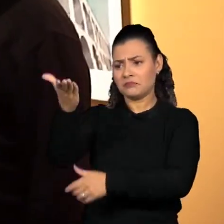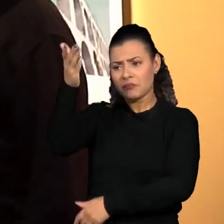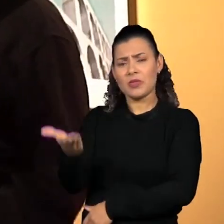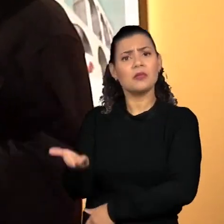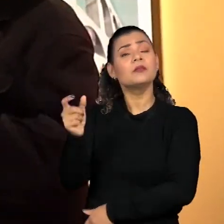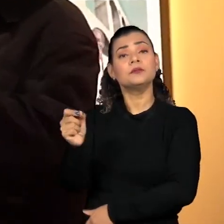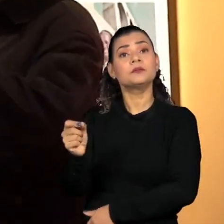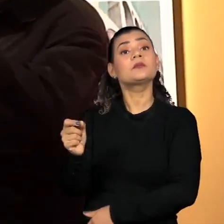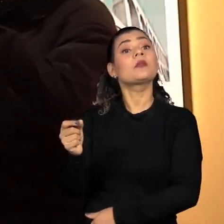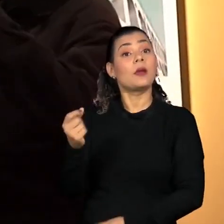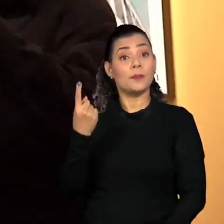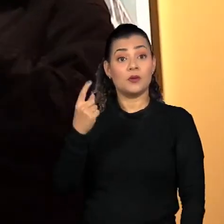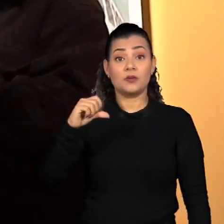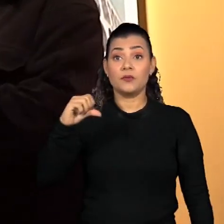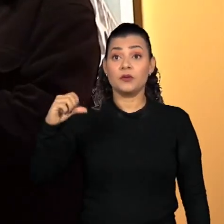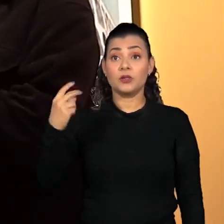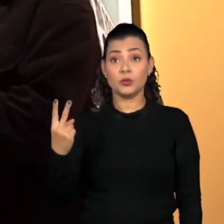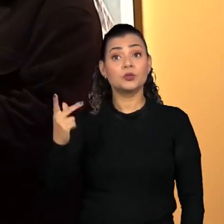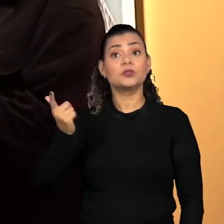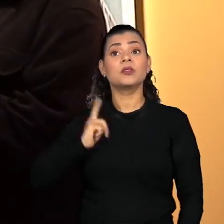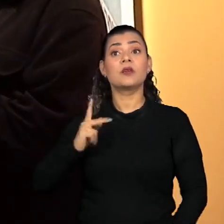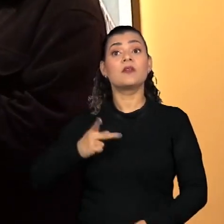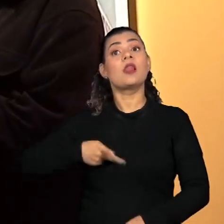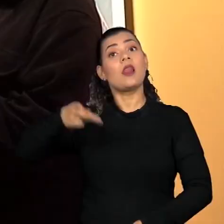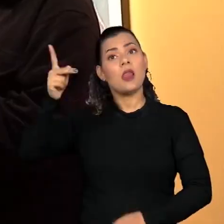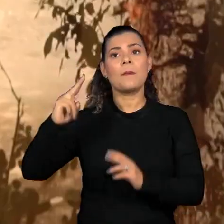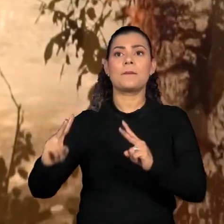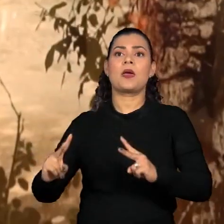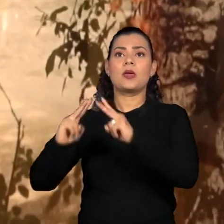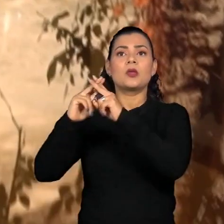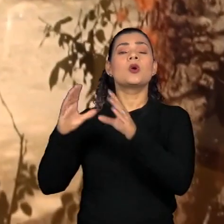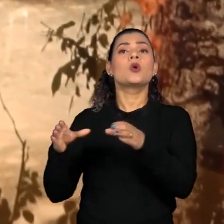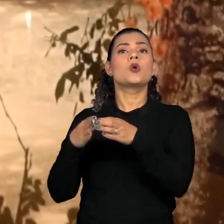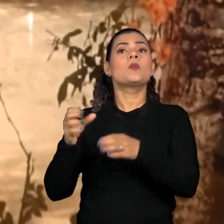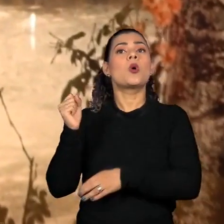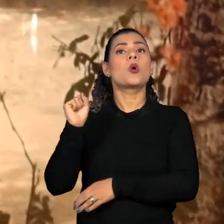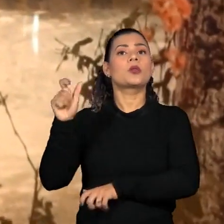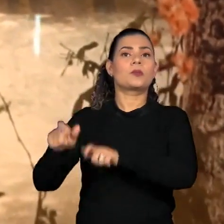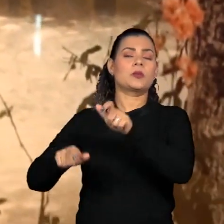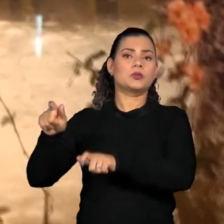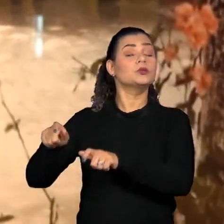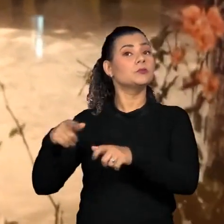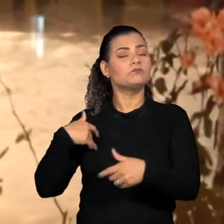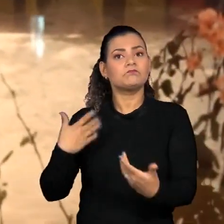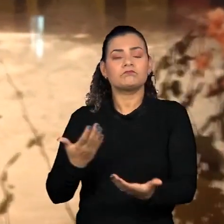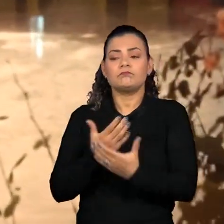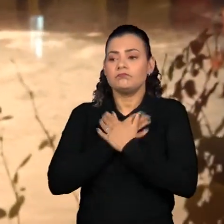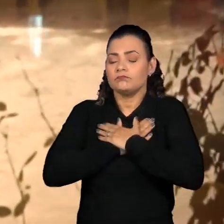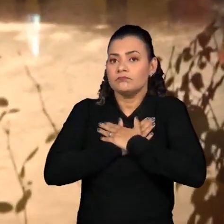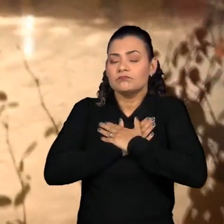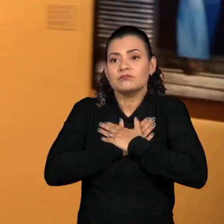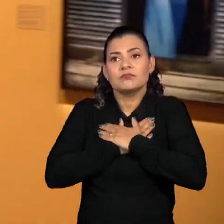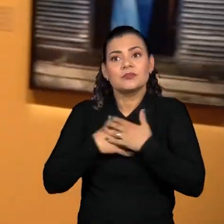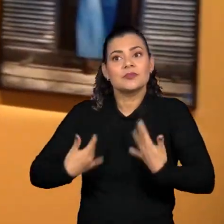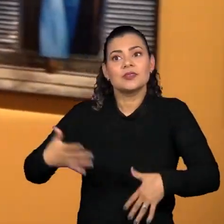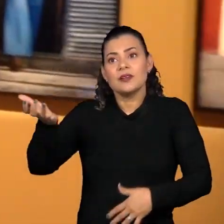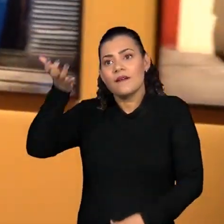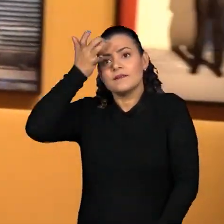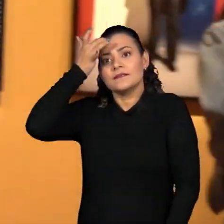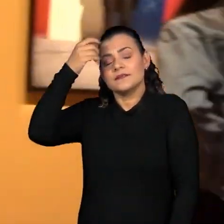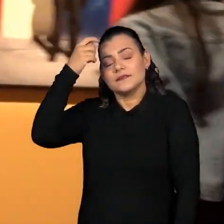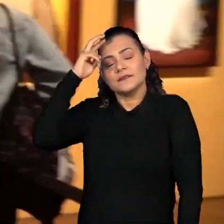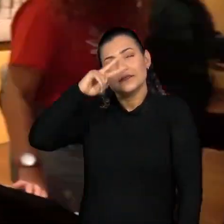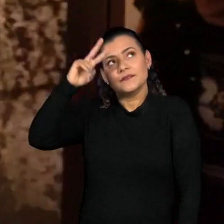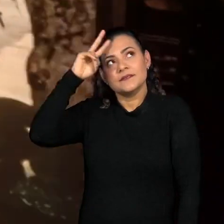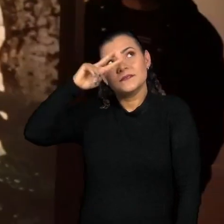esteve em Paris, naquele seleto clube de 8 pessoas, 8 batutas, e eu cresci com esse homem na cabeça. A gente